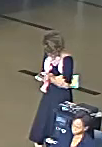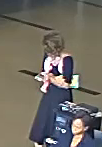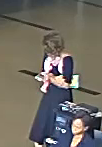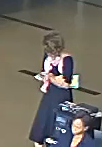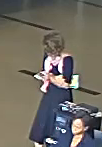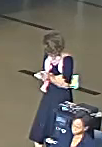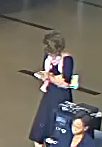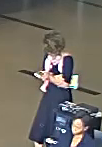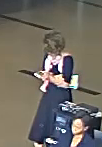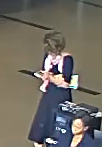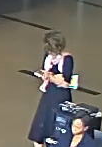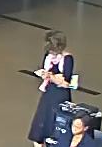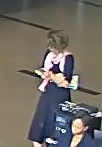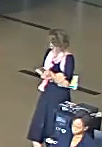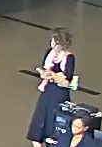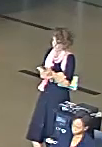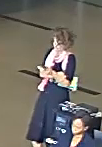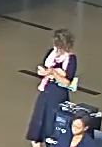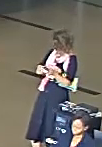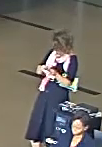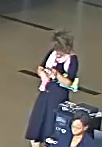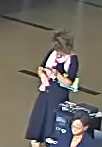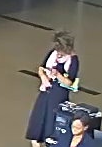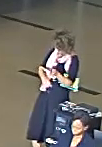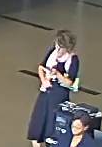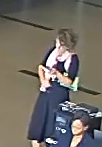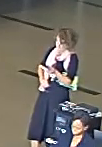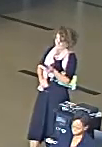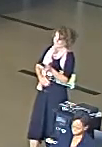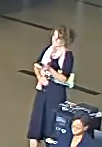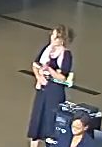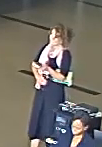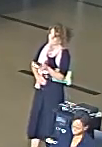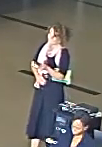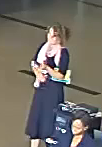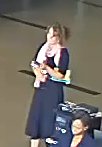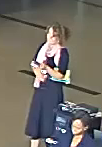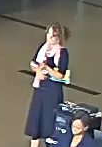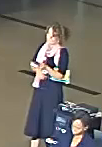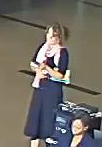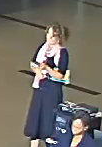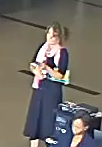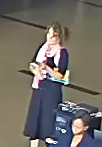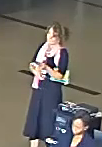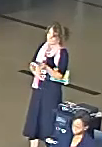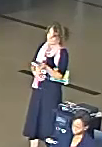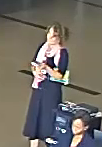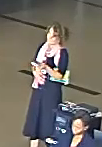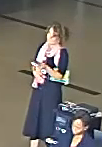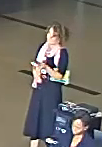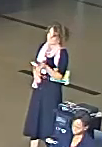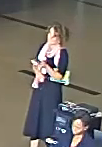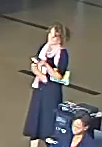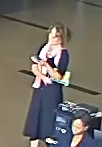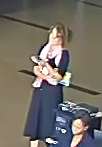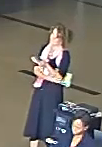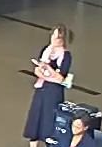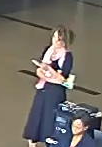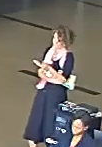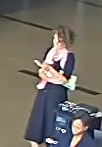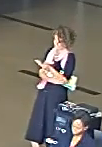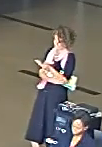existe ônibus adaptado no no Brasil porque fora do Brasil existe até antes de eu nascer eu tô com 66 mas